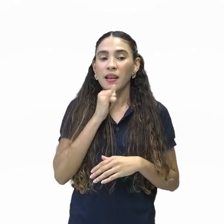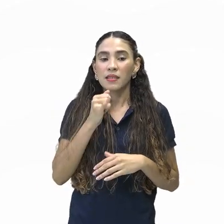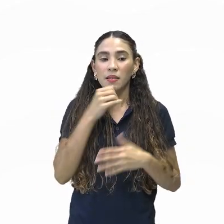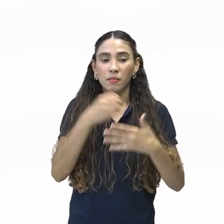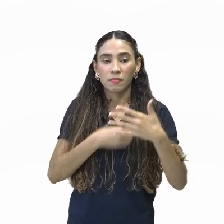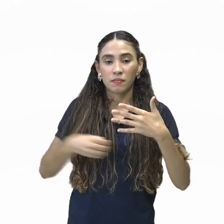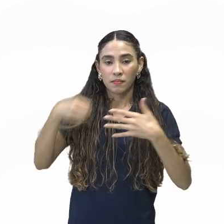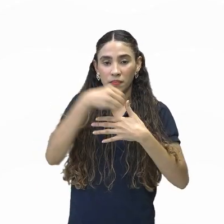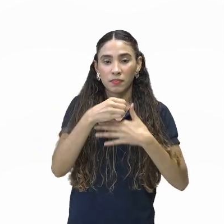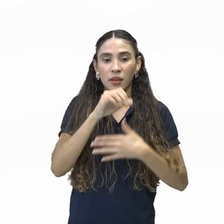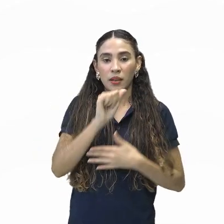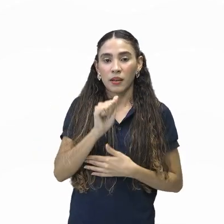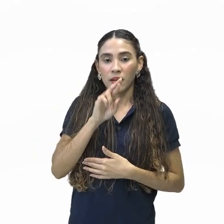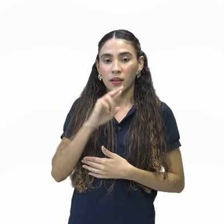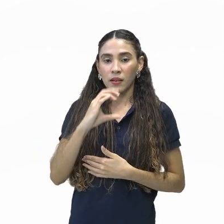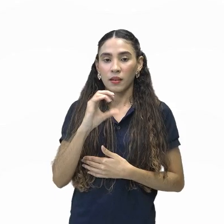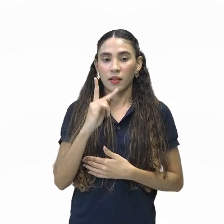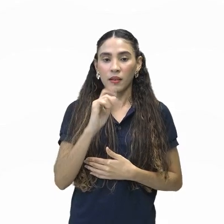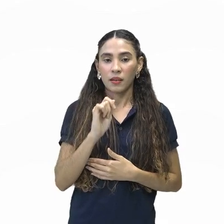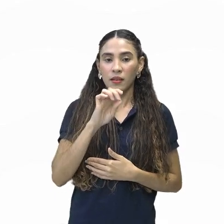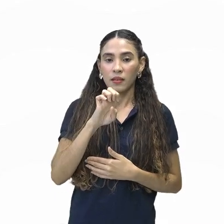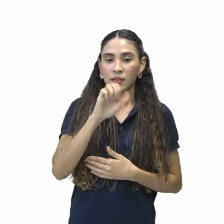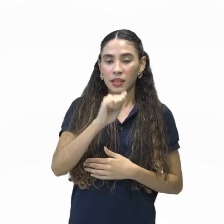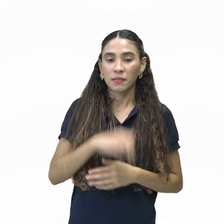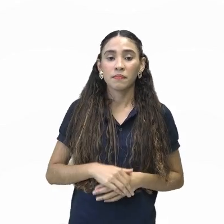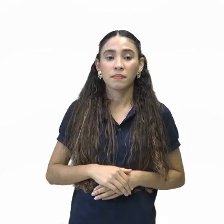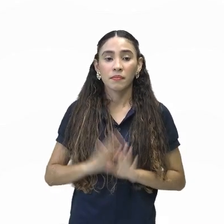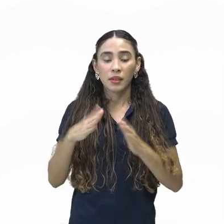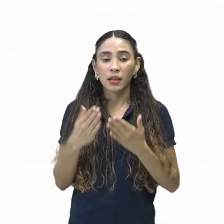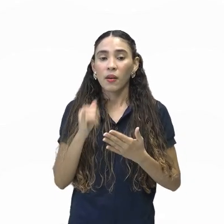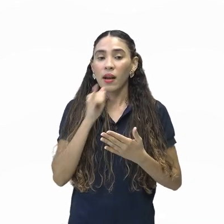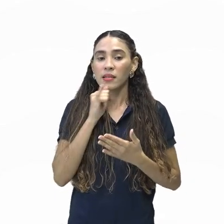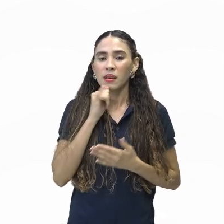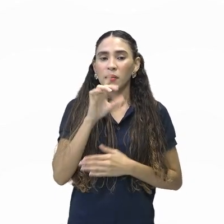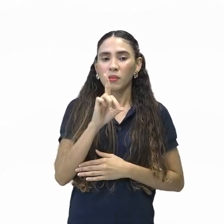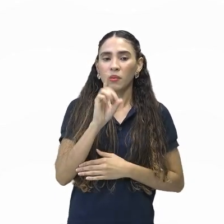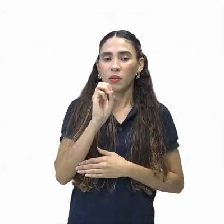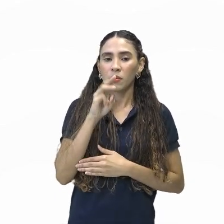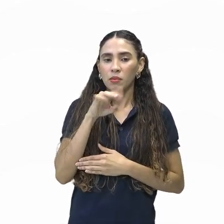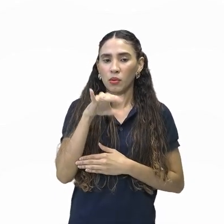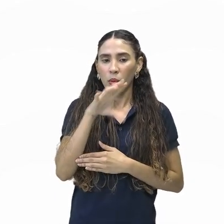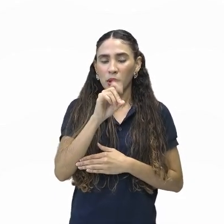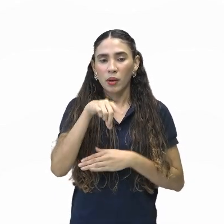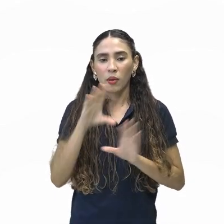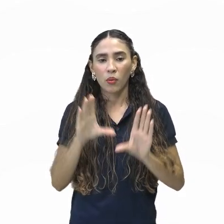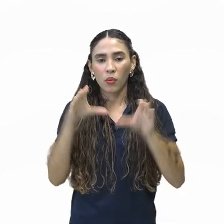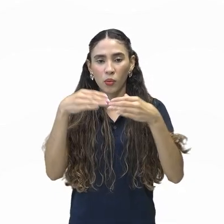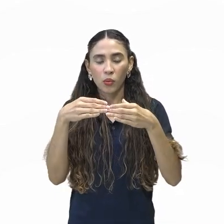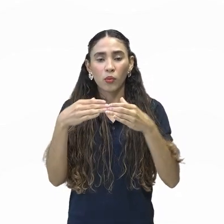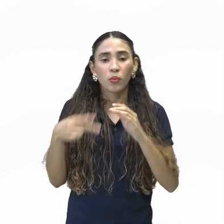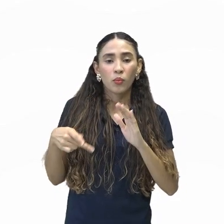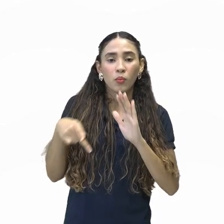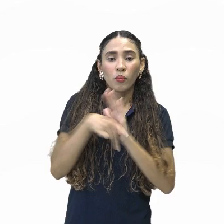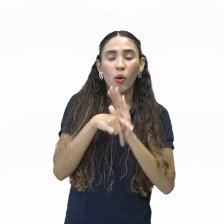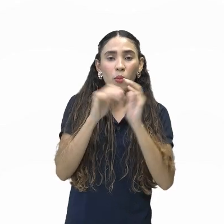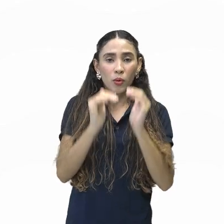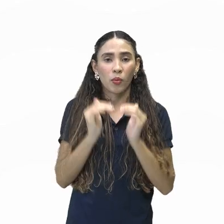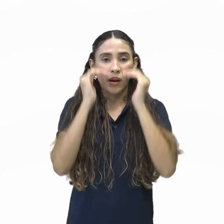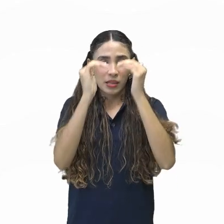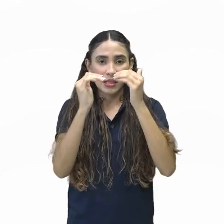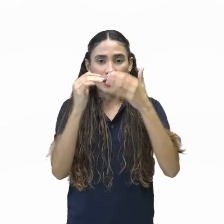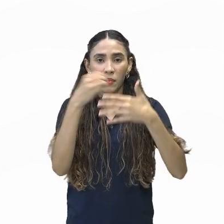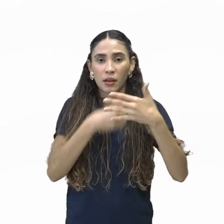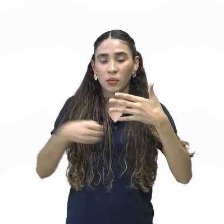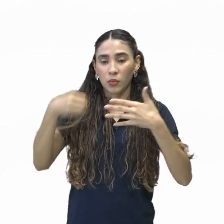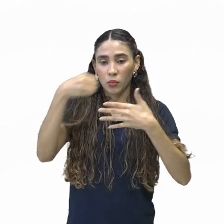né, árquea, né? Sendo que o domínio ele é uma classificação hierárquica acima do reino,